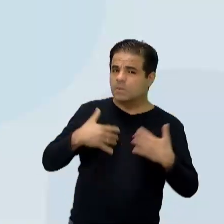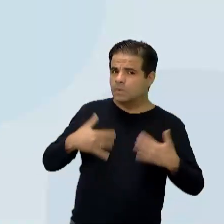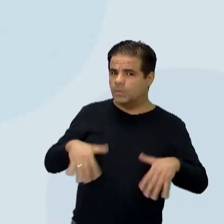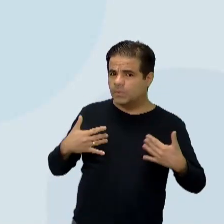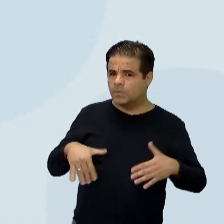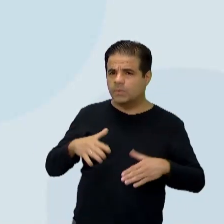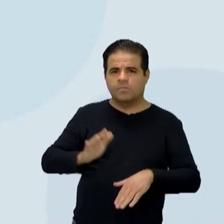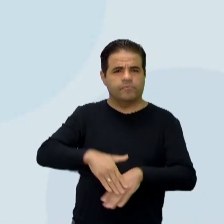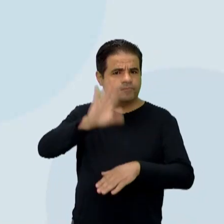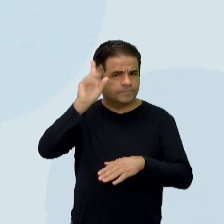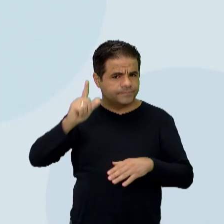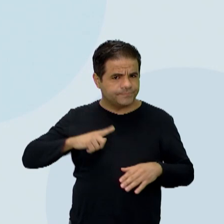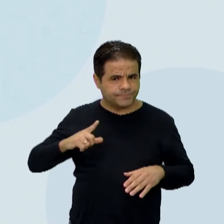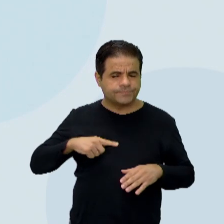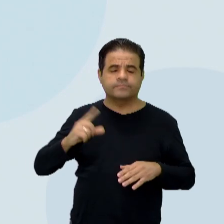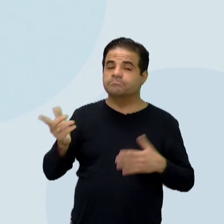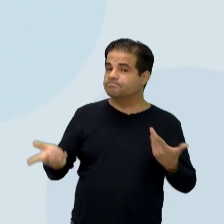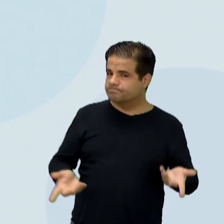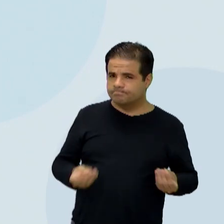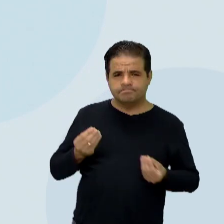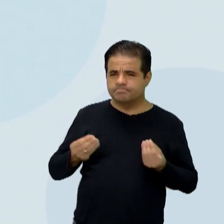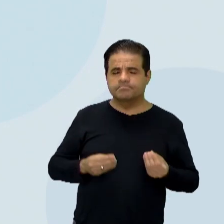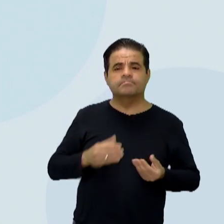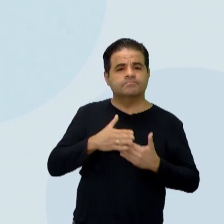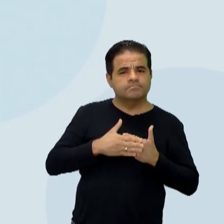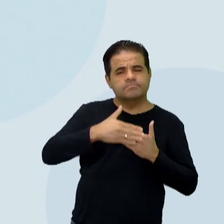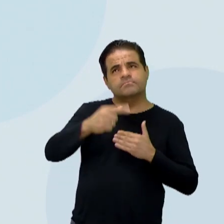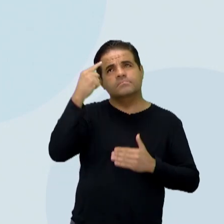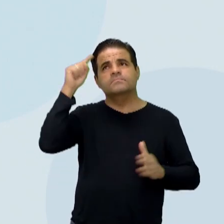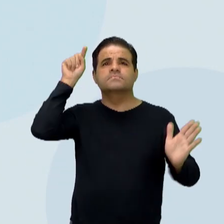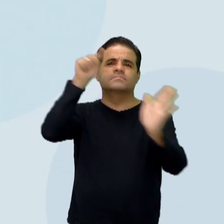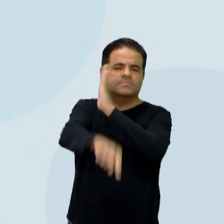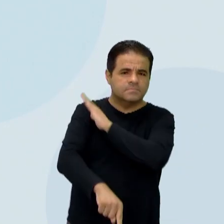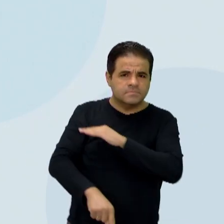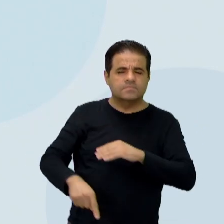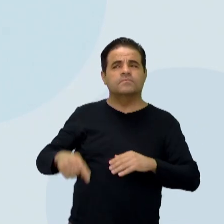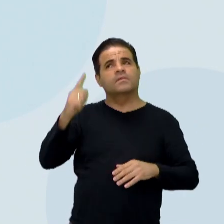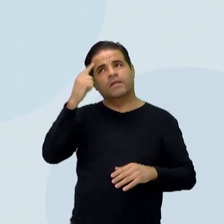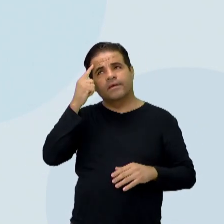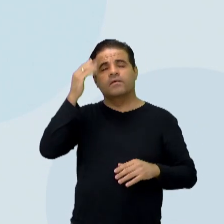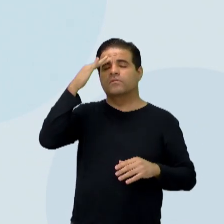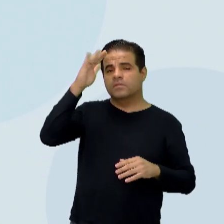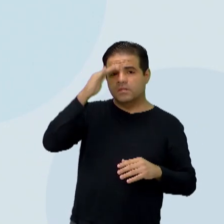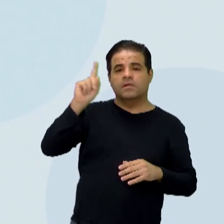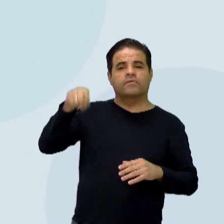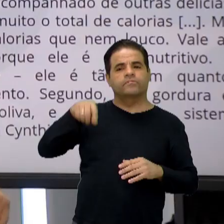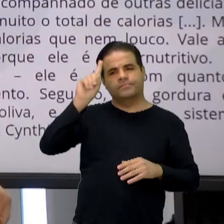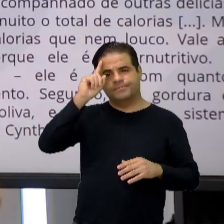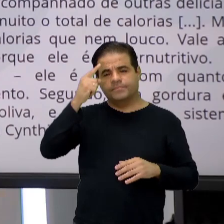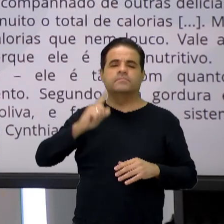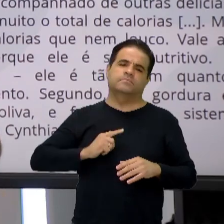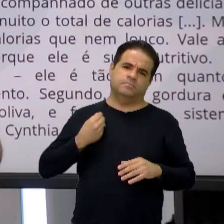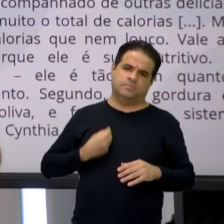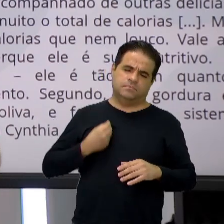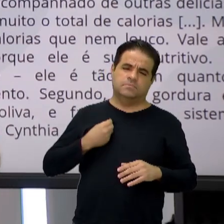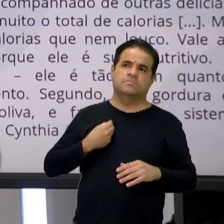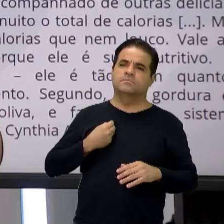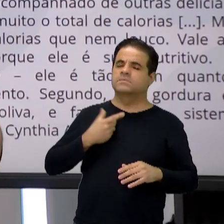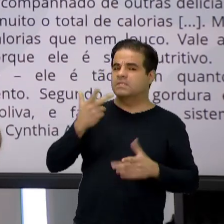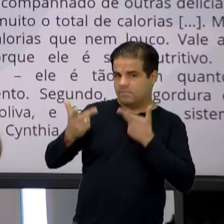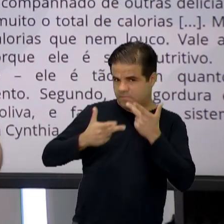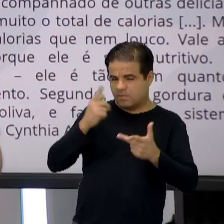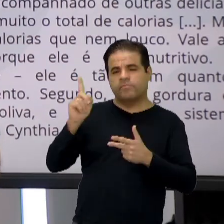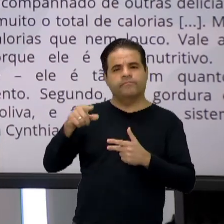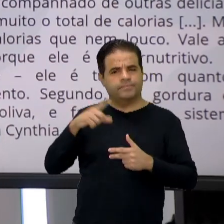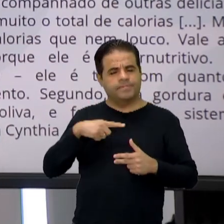das frutas mais calóricas que existem? Então, quando parte dessa pergunta, o que eu entendo é que essa dúvida existe, ou seja, essa